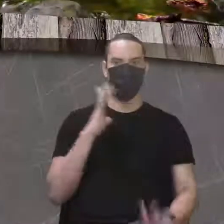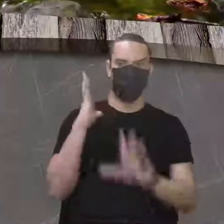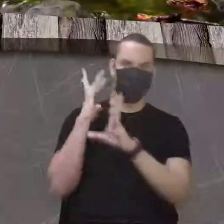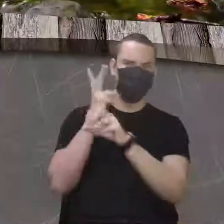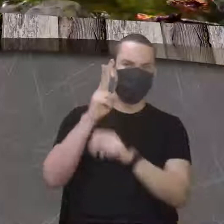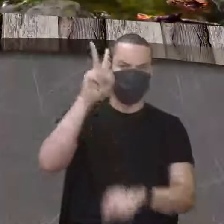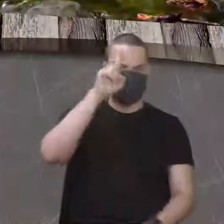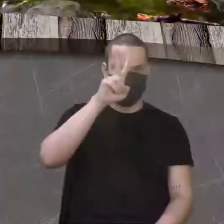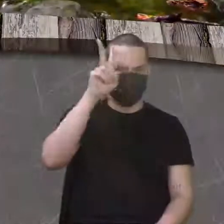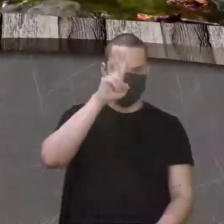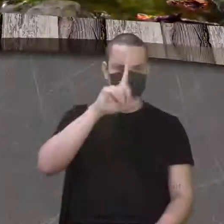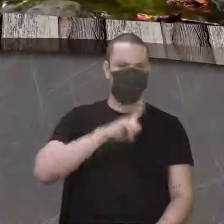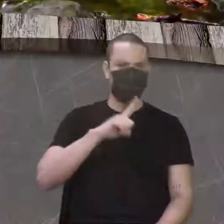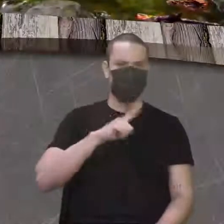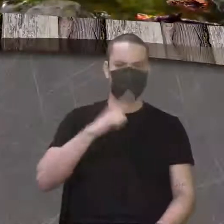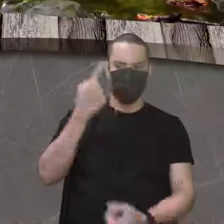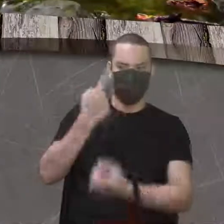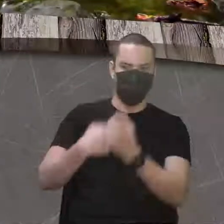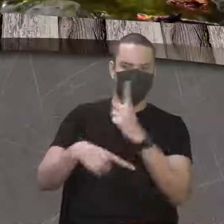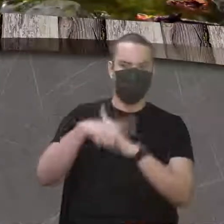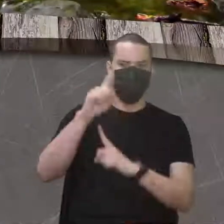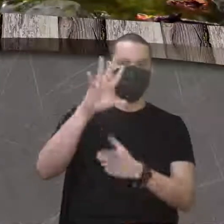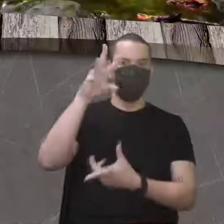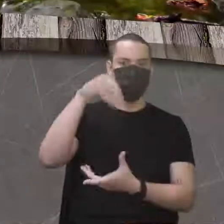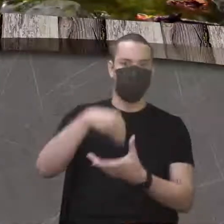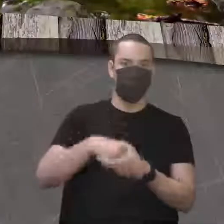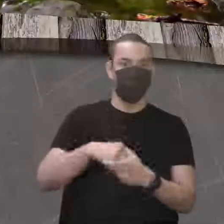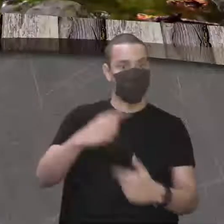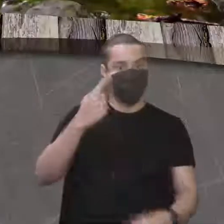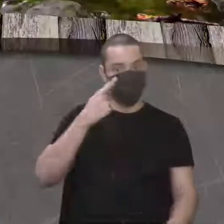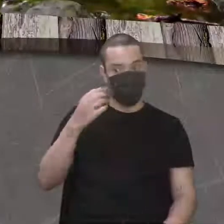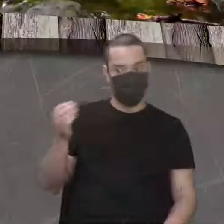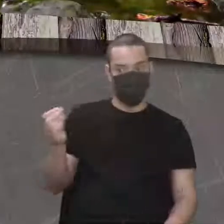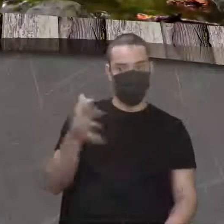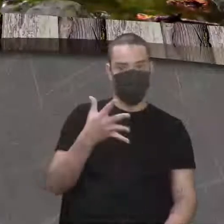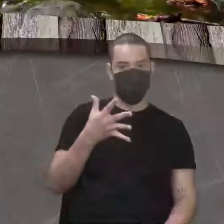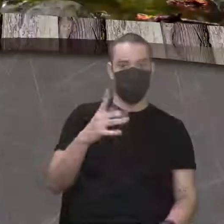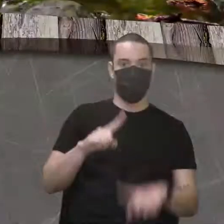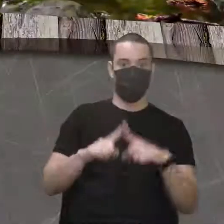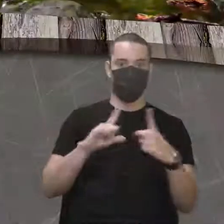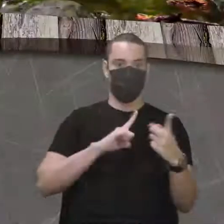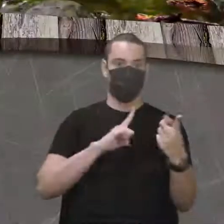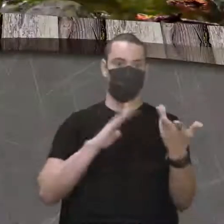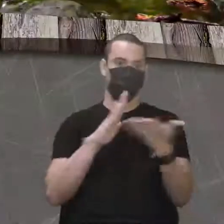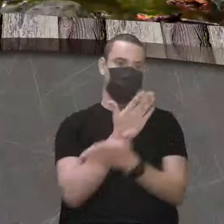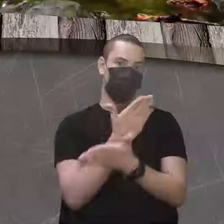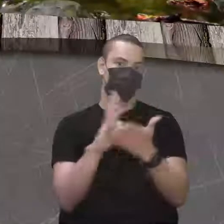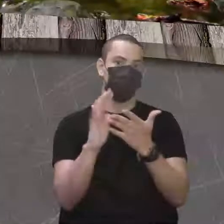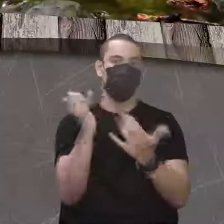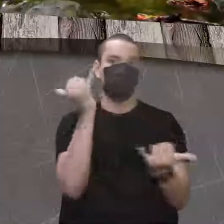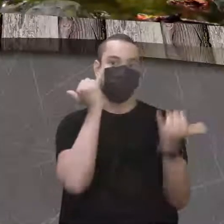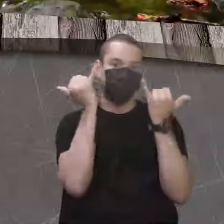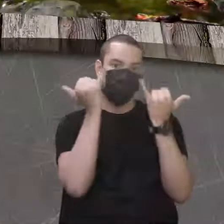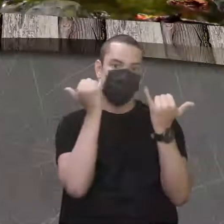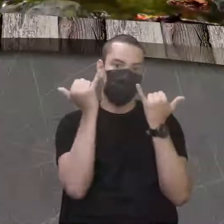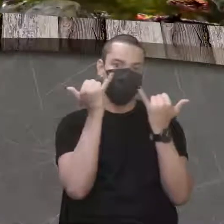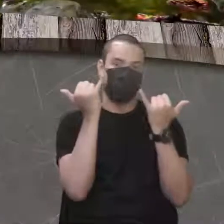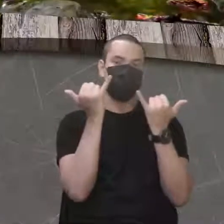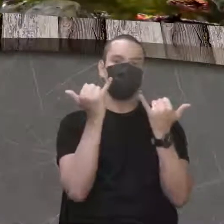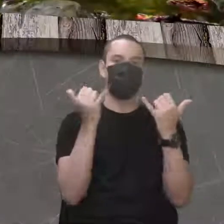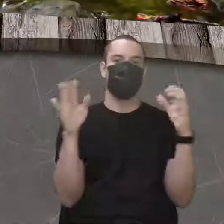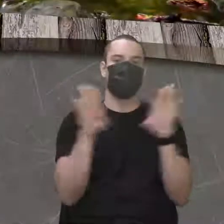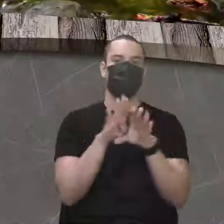aquela questão de processos evolutivos? Ah, olha, esse vírus é novo, mas a gente tem algumas informações,